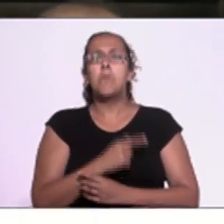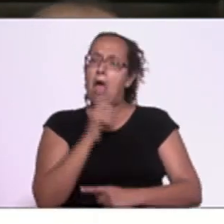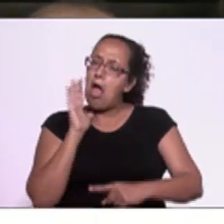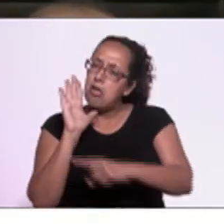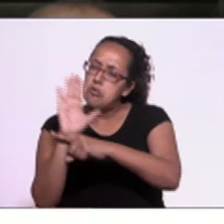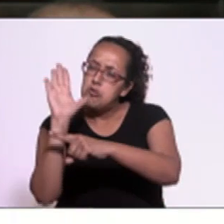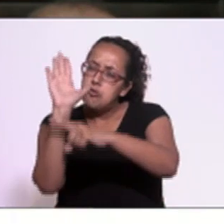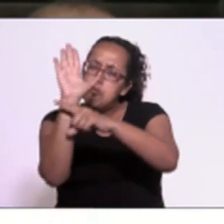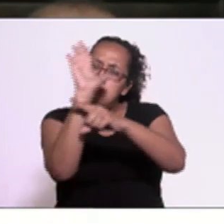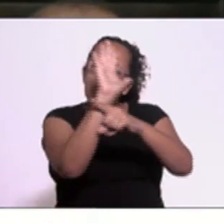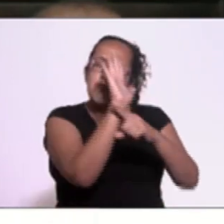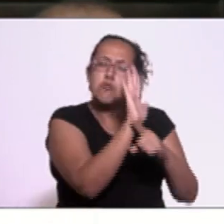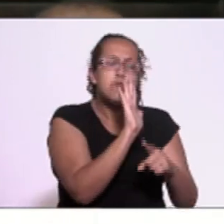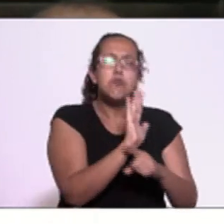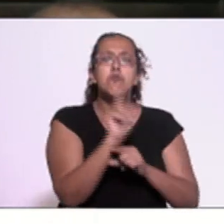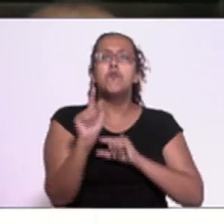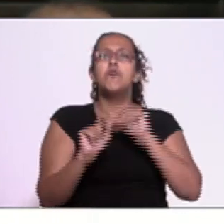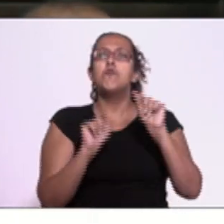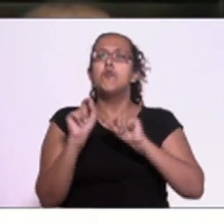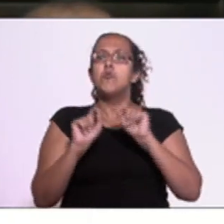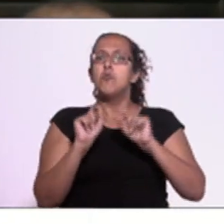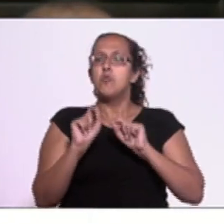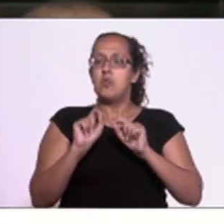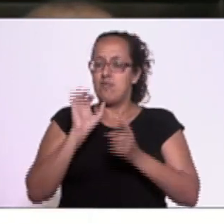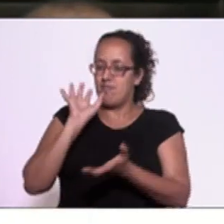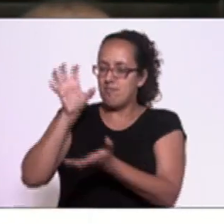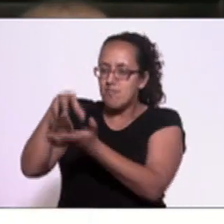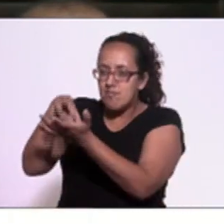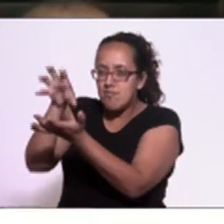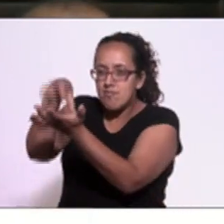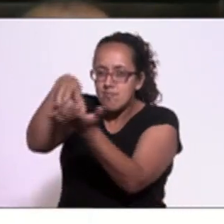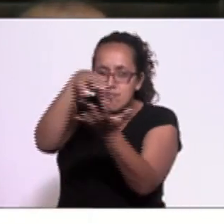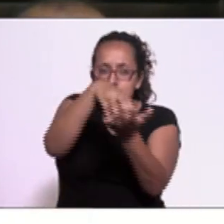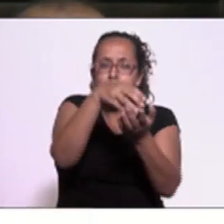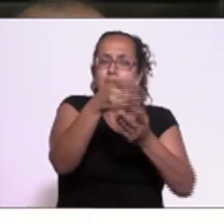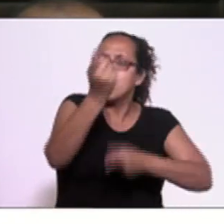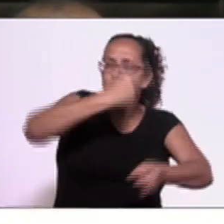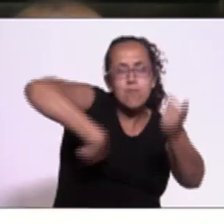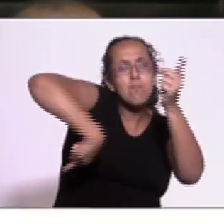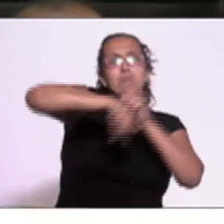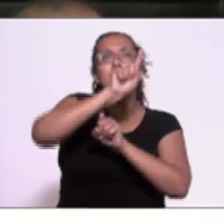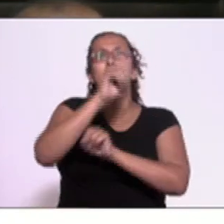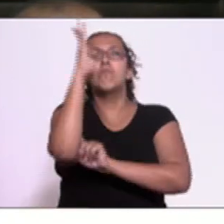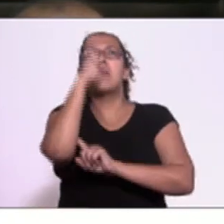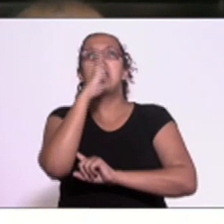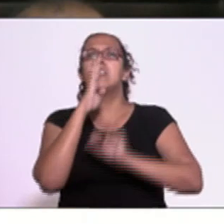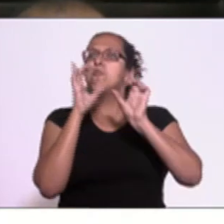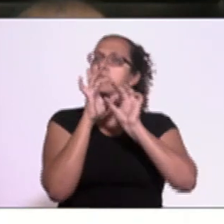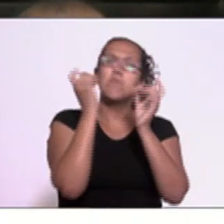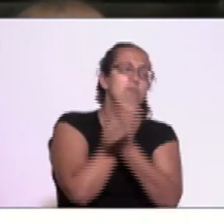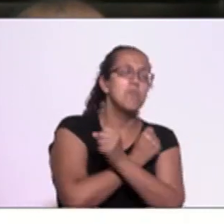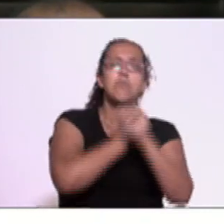a lançar decisivamente as bases sólidas para a edificação de uma pátria livre.